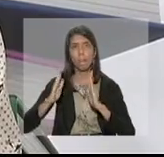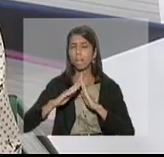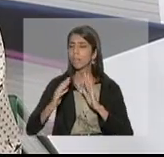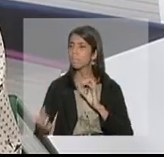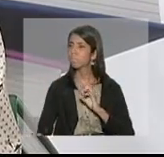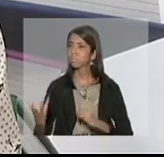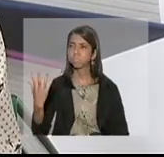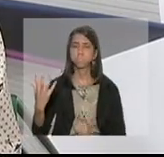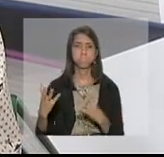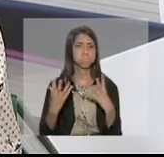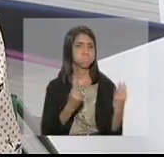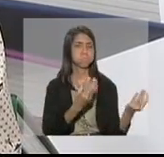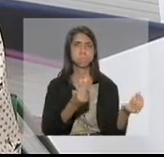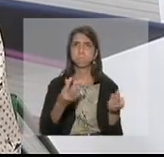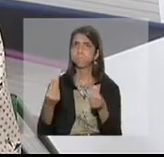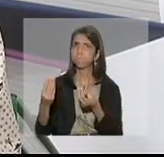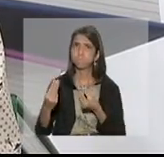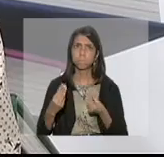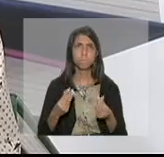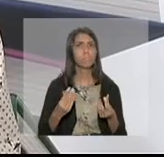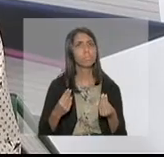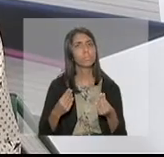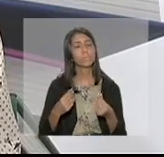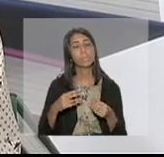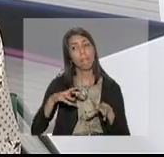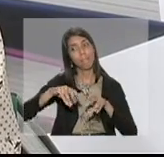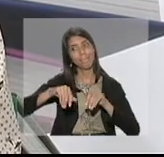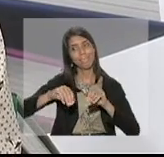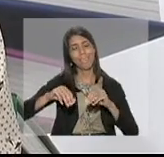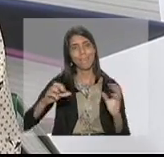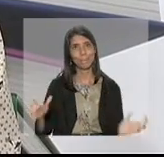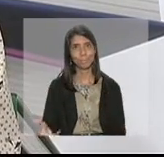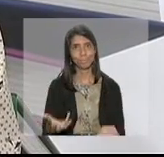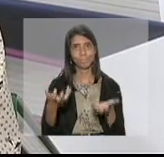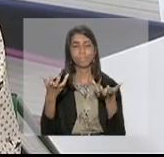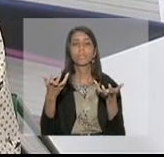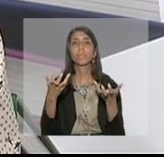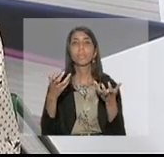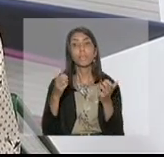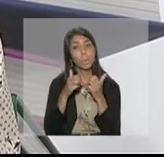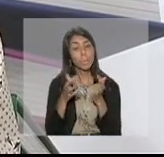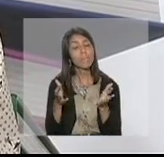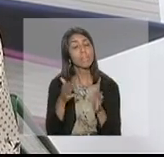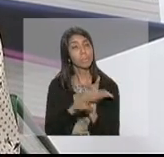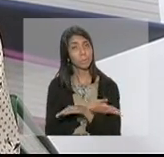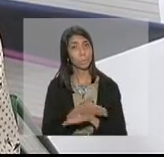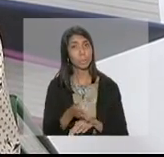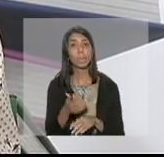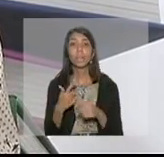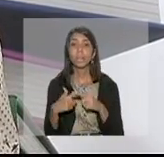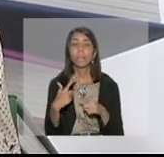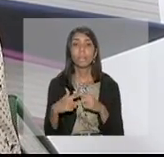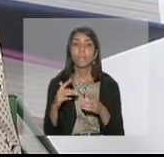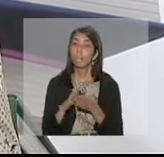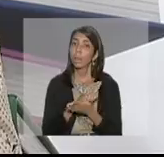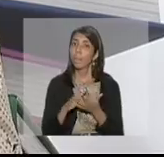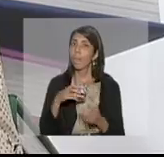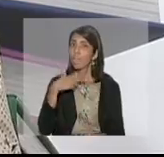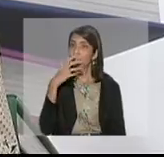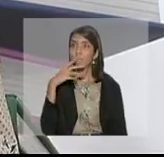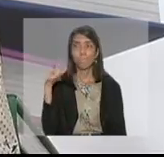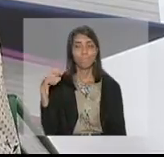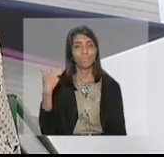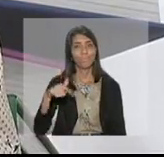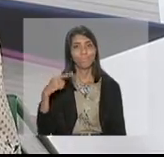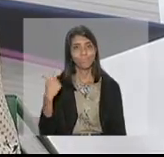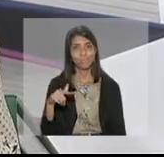de uma fartura esplendorosa com relação à terra. E aí eu comecei a adquirir esse hábito porque tem algumas frutas que